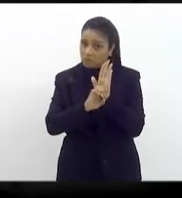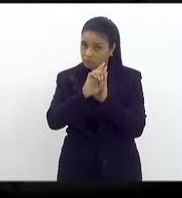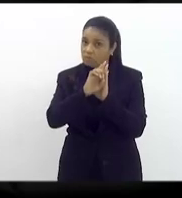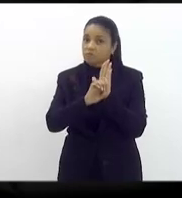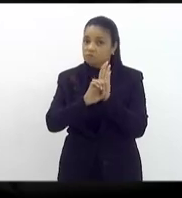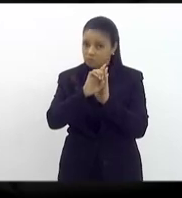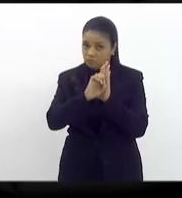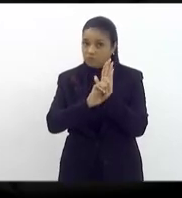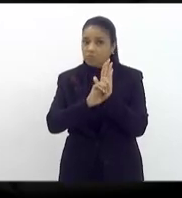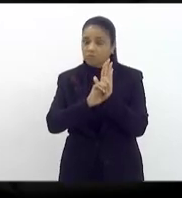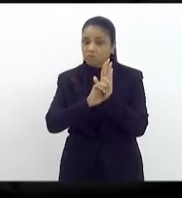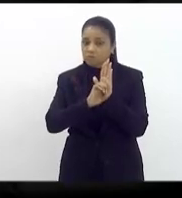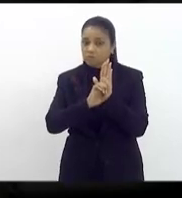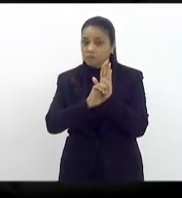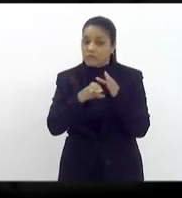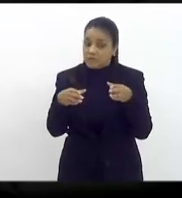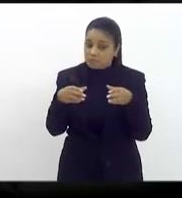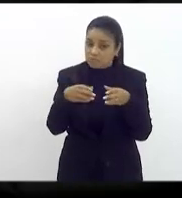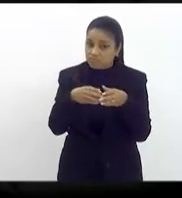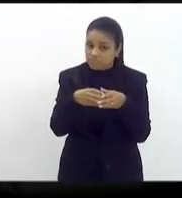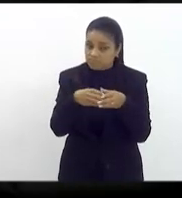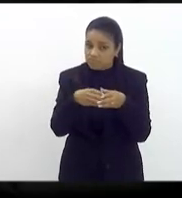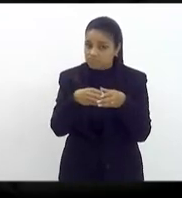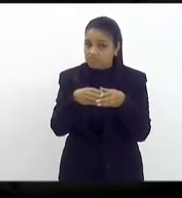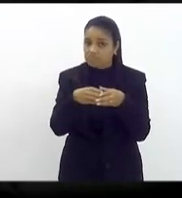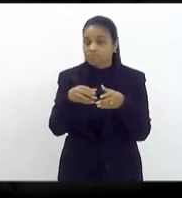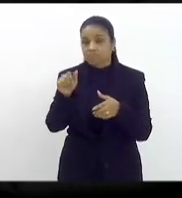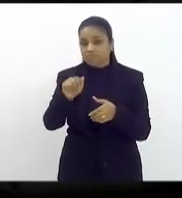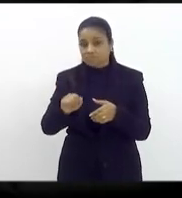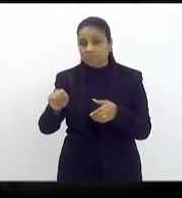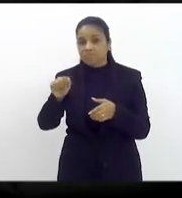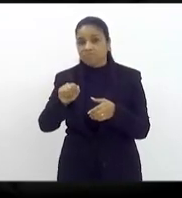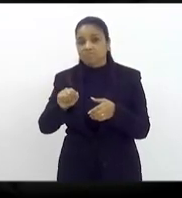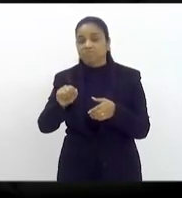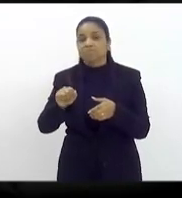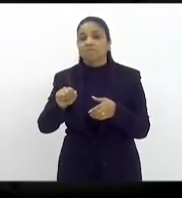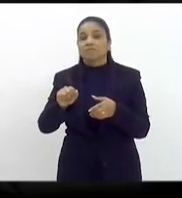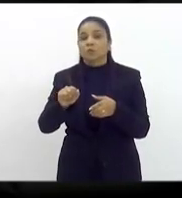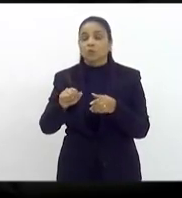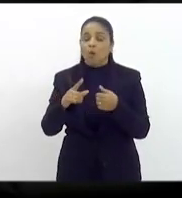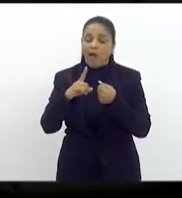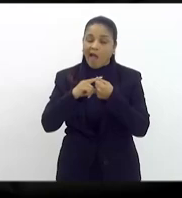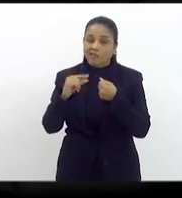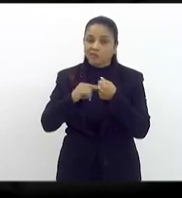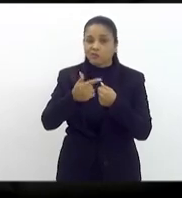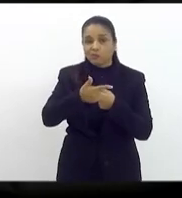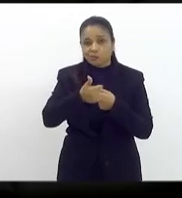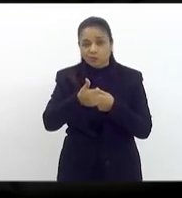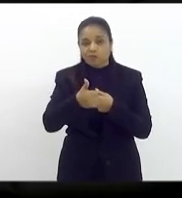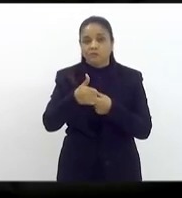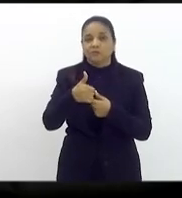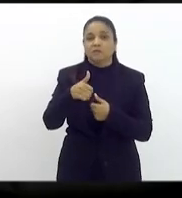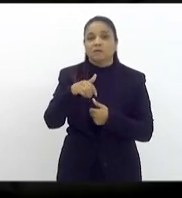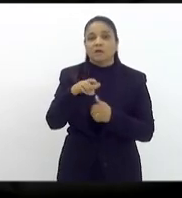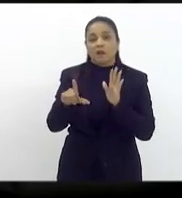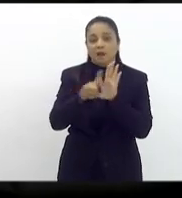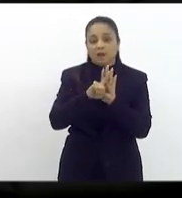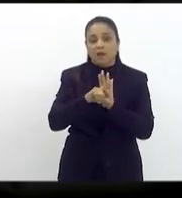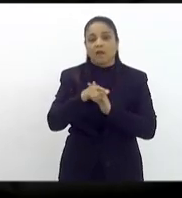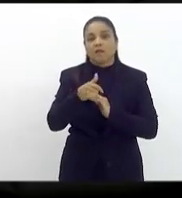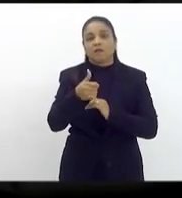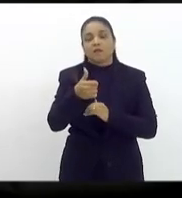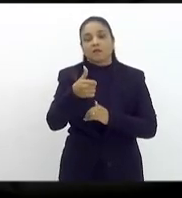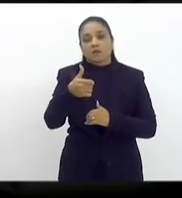eventualmente, ela classificar como uma associação de classe, aí cai naquela isenção do artigo 12, da Lei 691. Desde que.